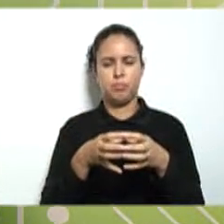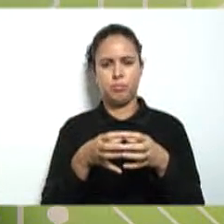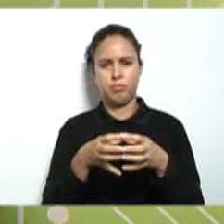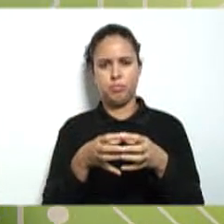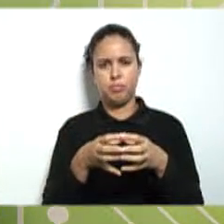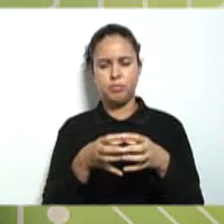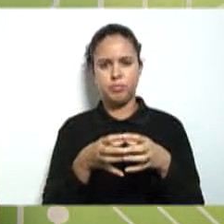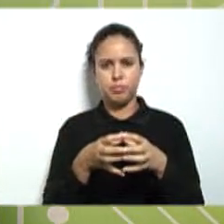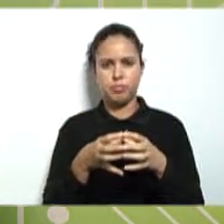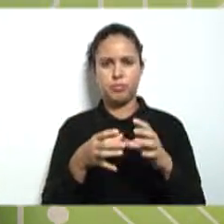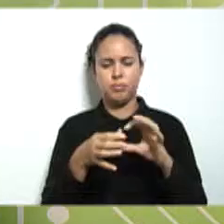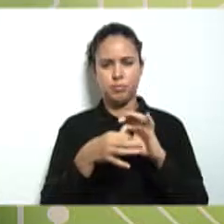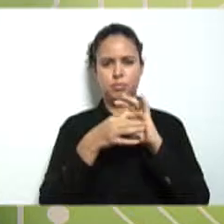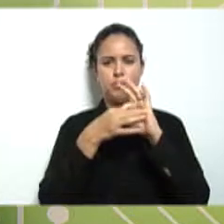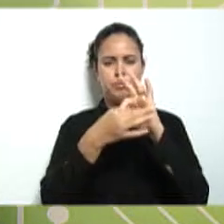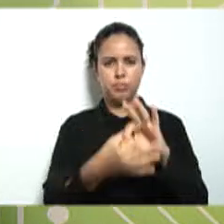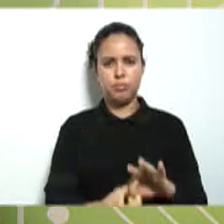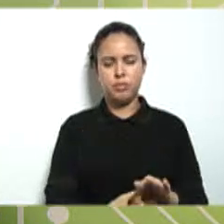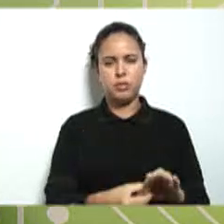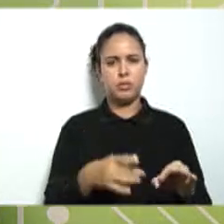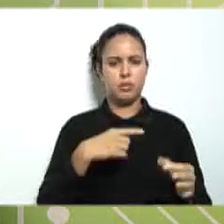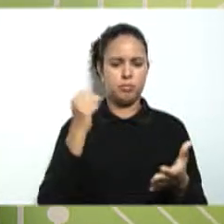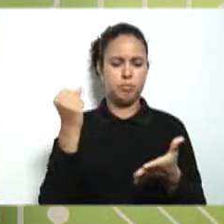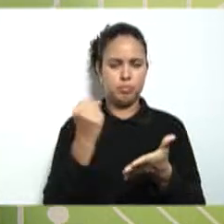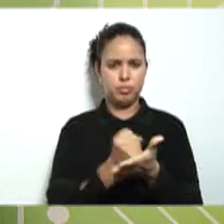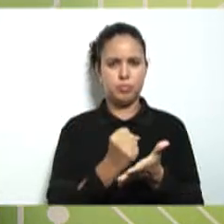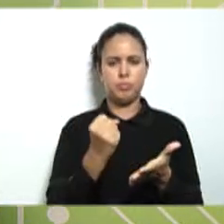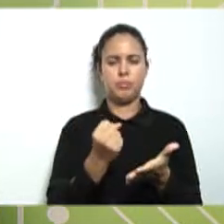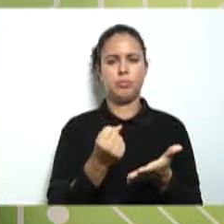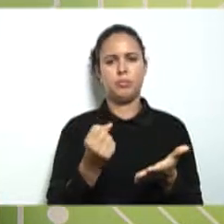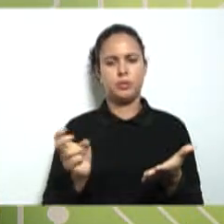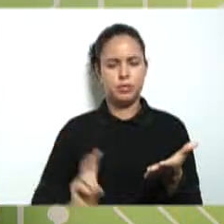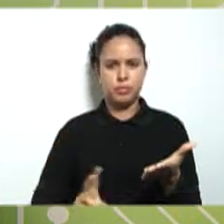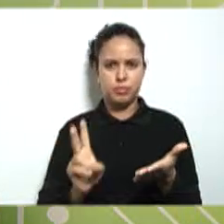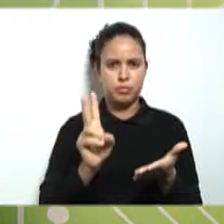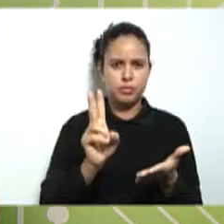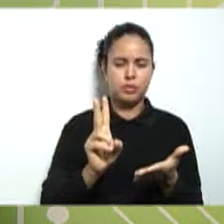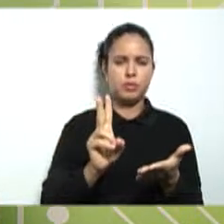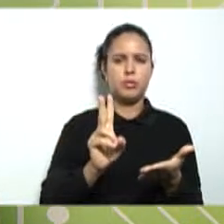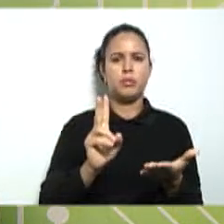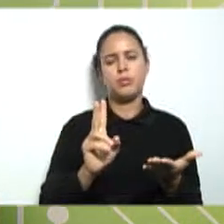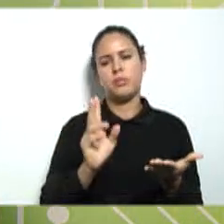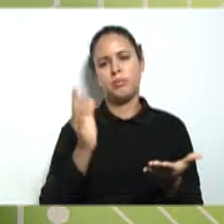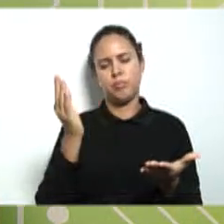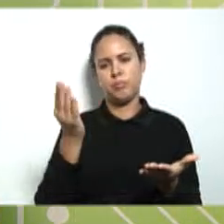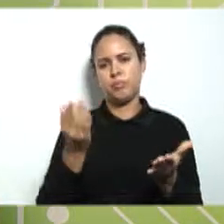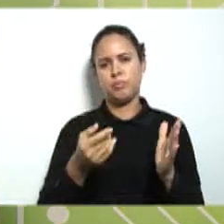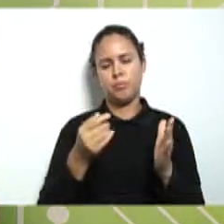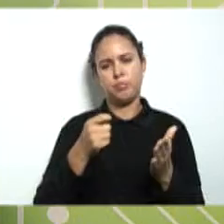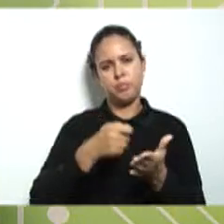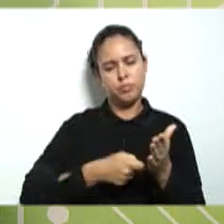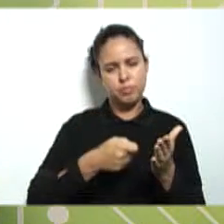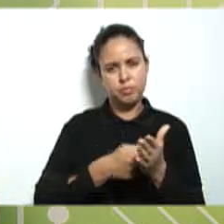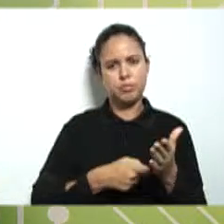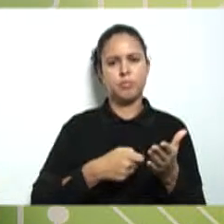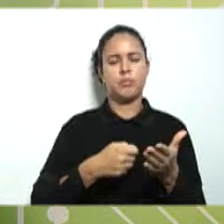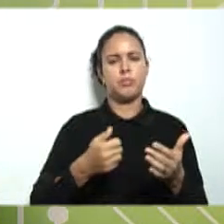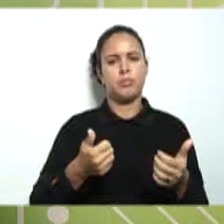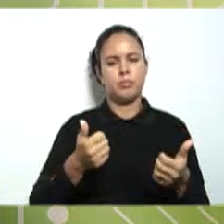junta, tabela aí um tipo de serviço, tabela um preço por esse serviço, defende uma qualidade de trabalho para